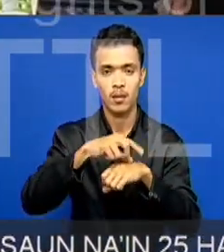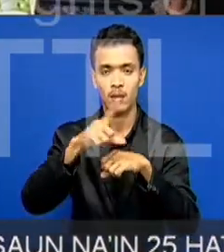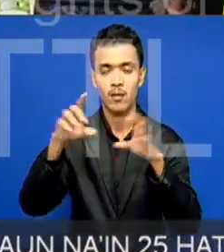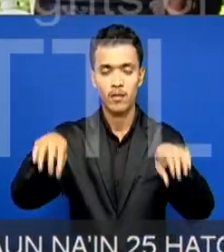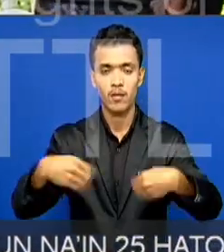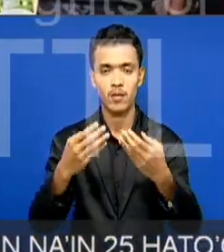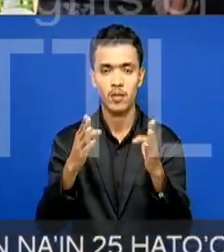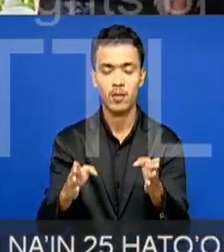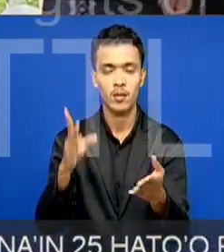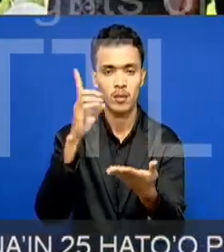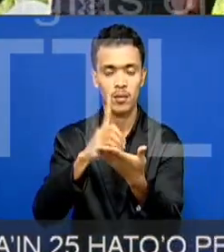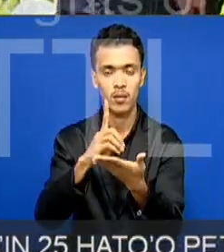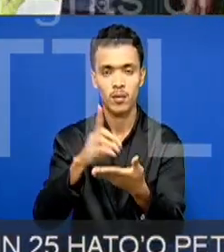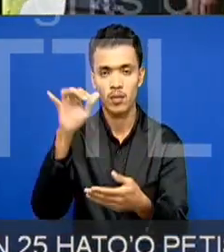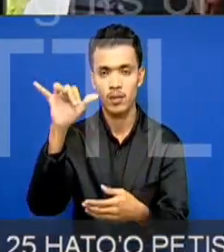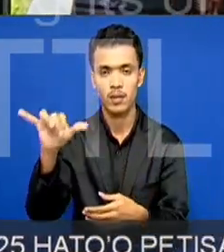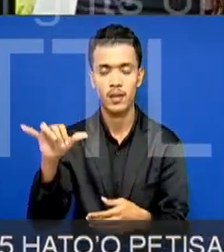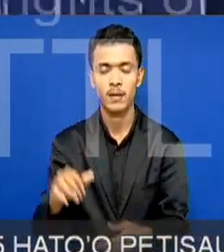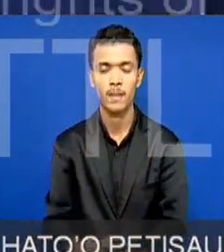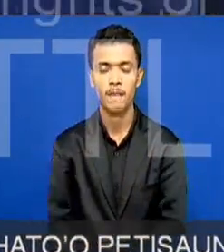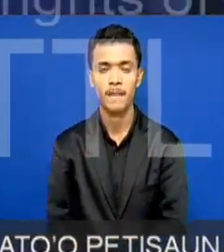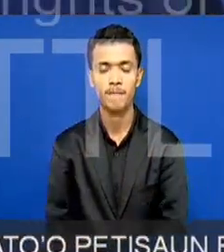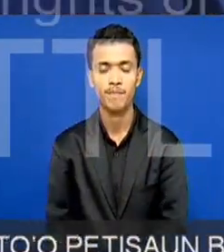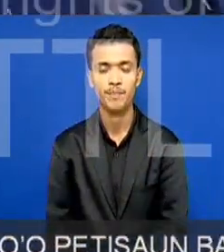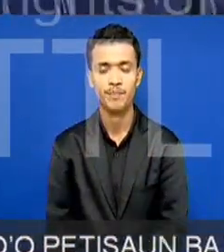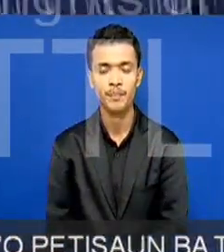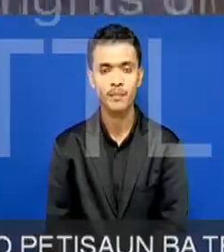funcionário no Pesoál Saúde Sira. Albito Alves, RTTL.